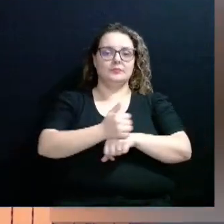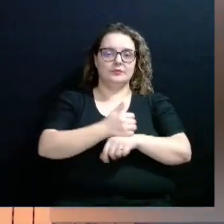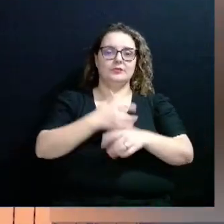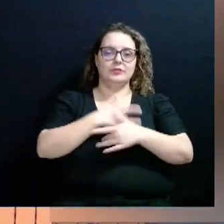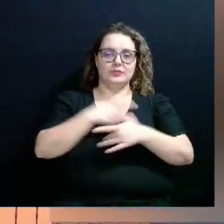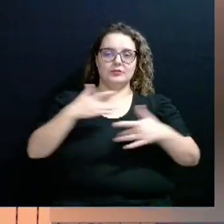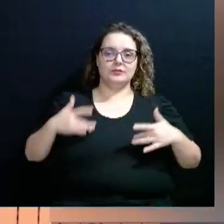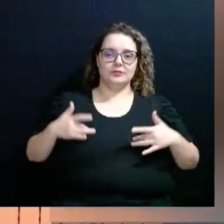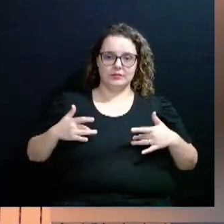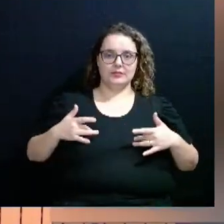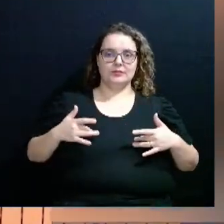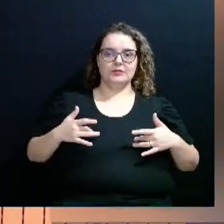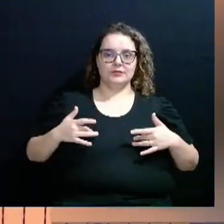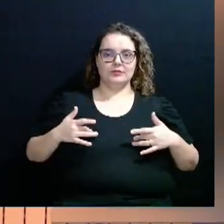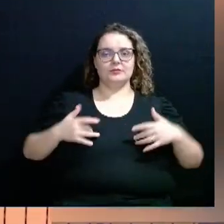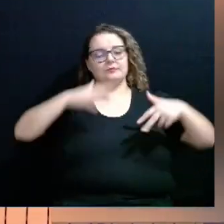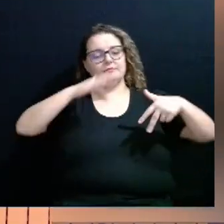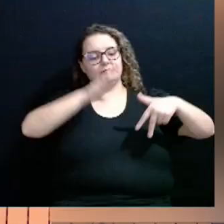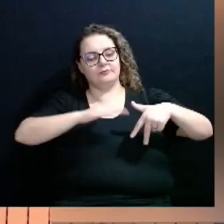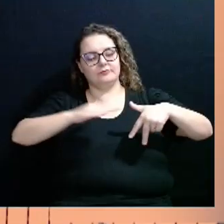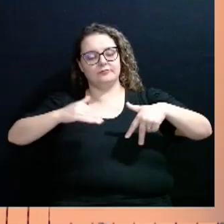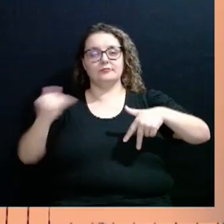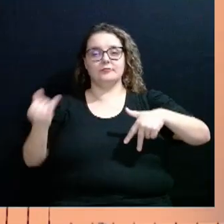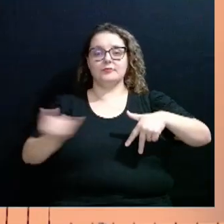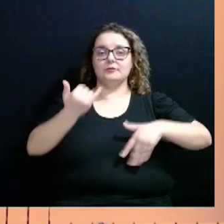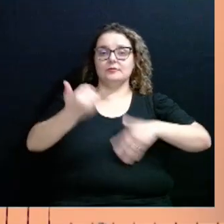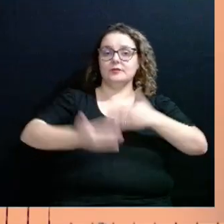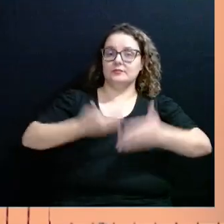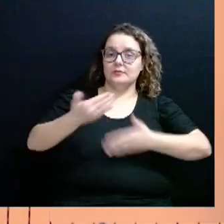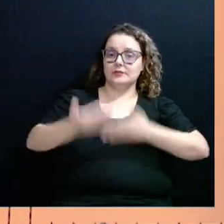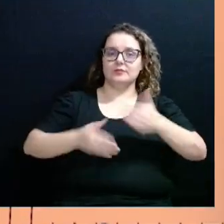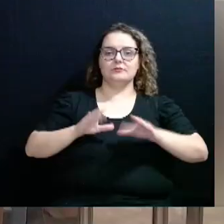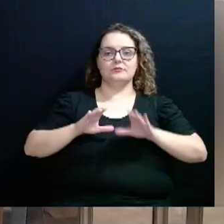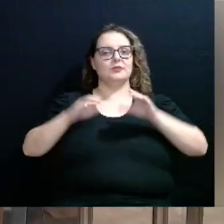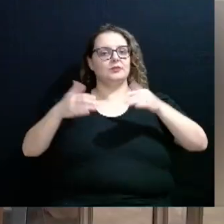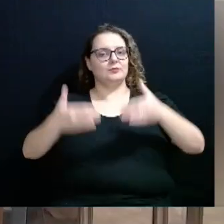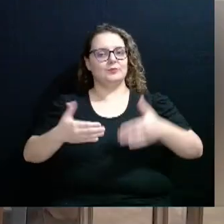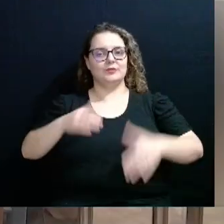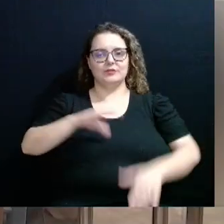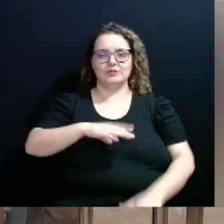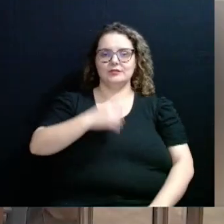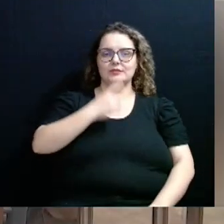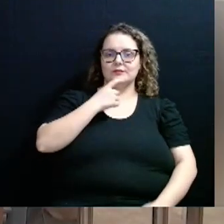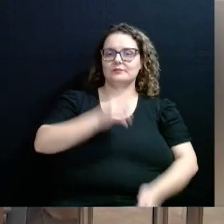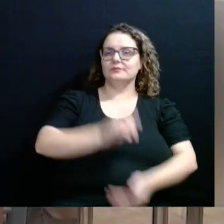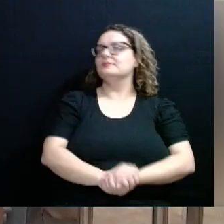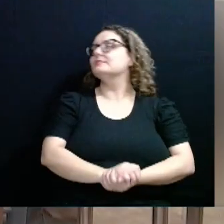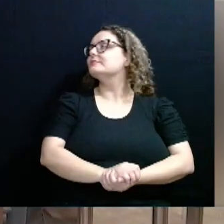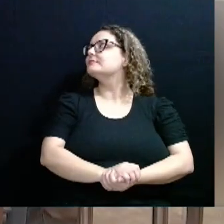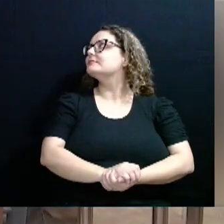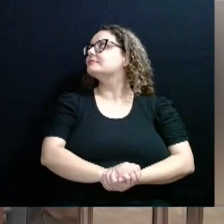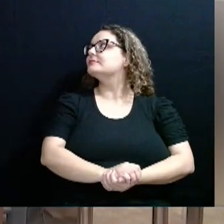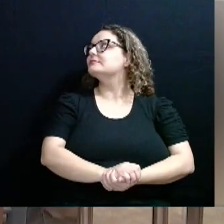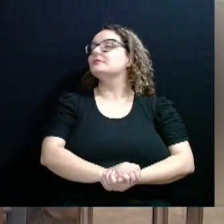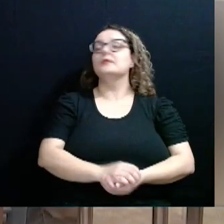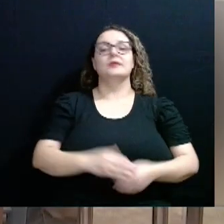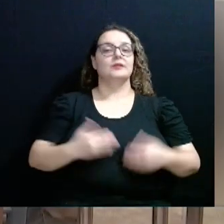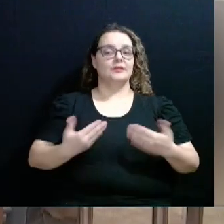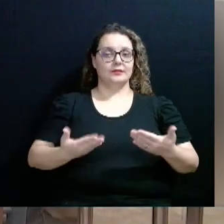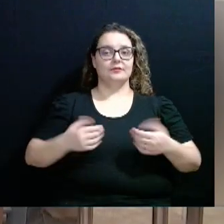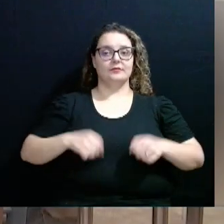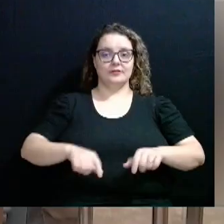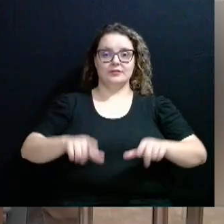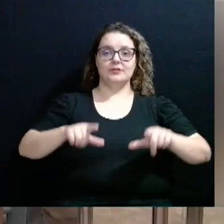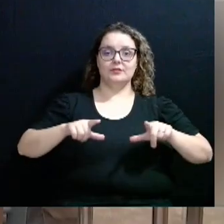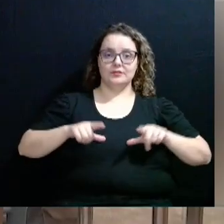se destacado por relevantes serviços à comunidade campineira. E, neste caso, foi concedido a um